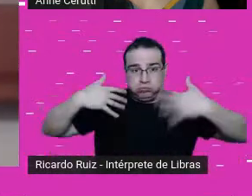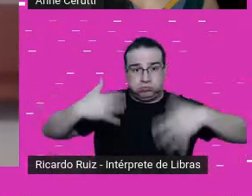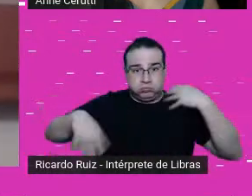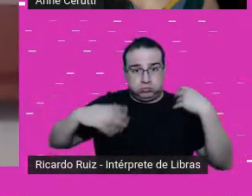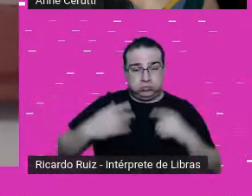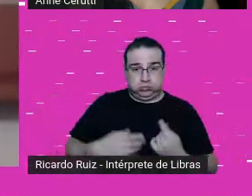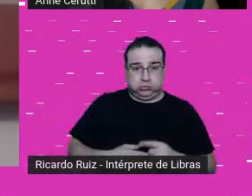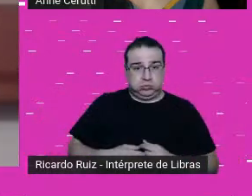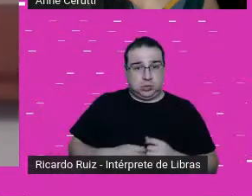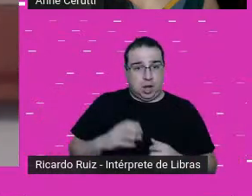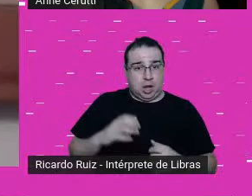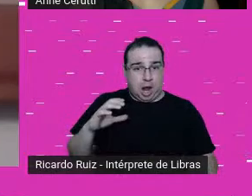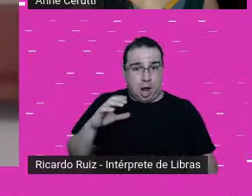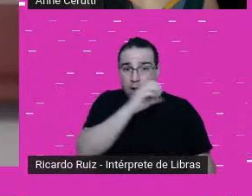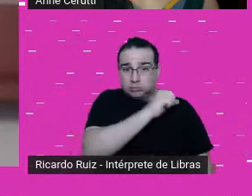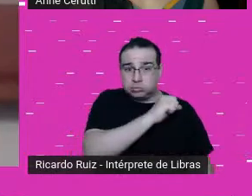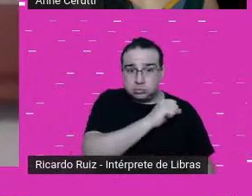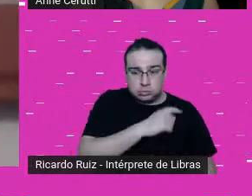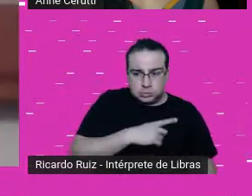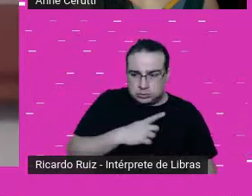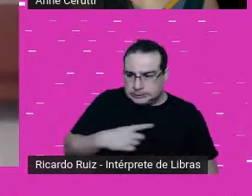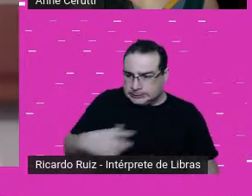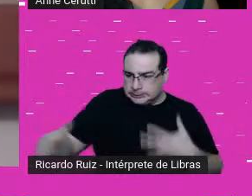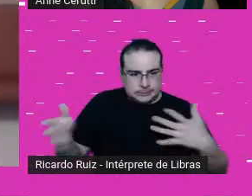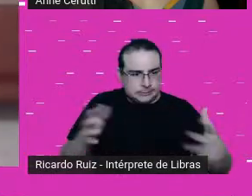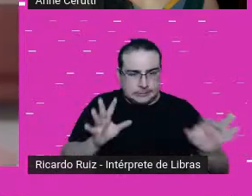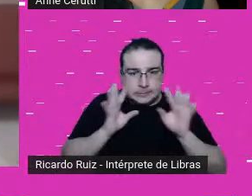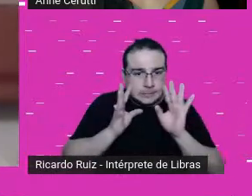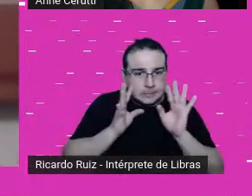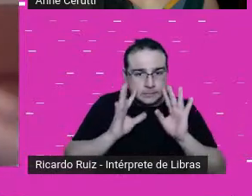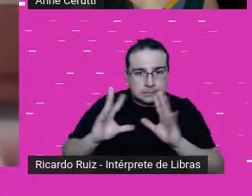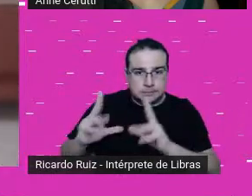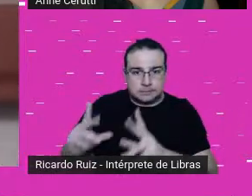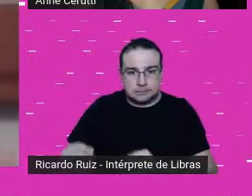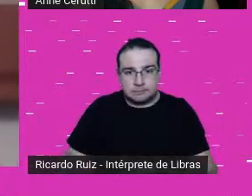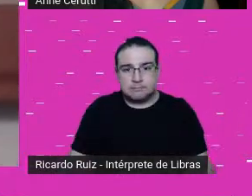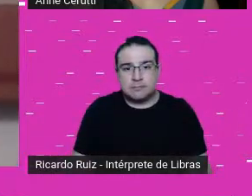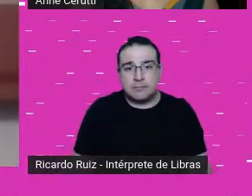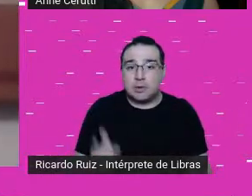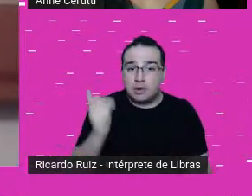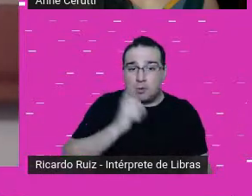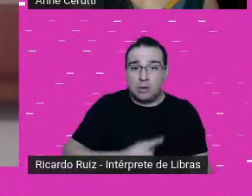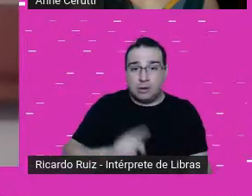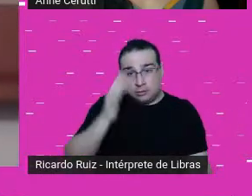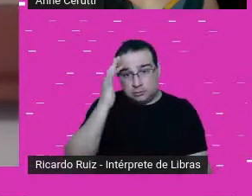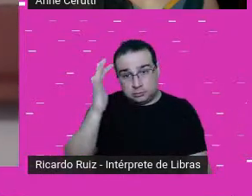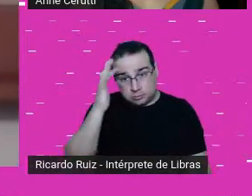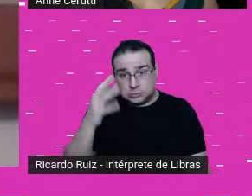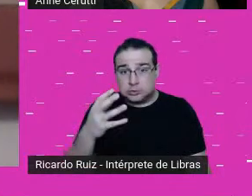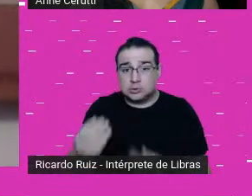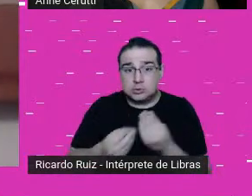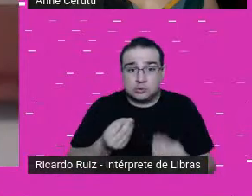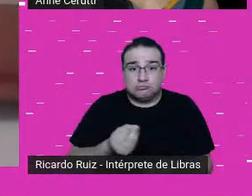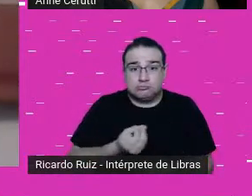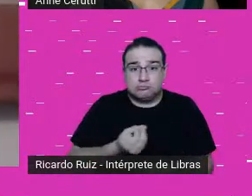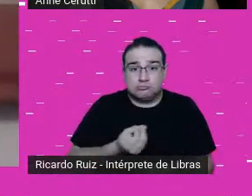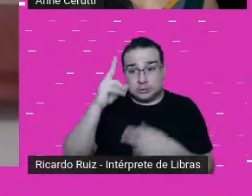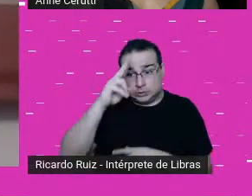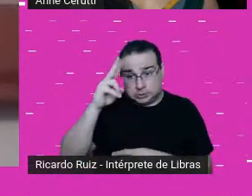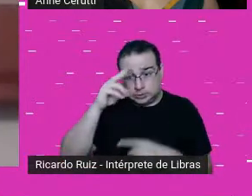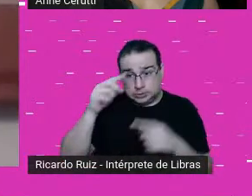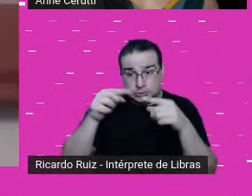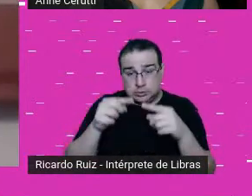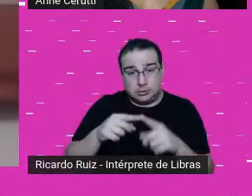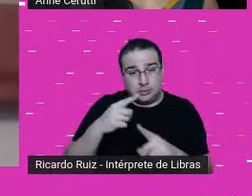né, para lidar. Você consegue trazer um pouco dessas memórias ali,